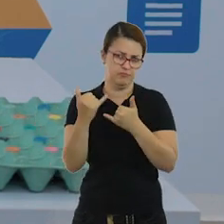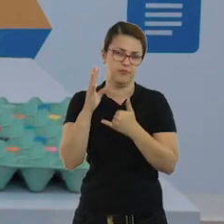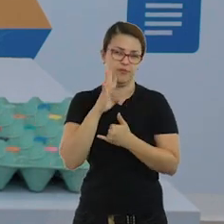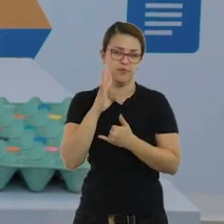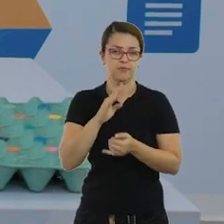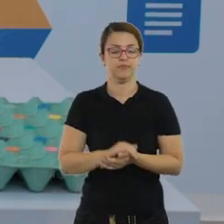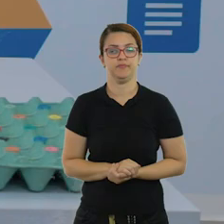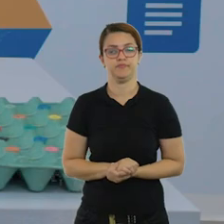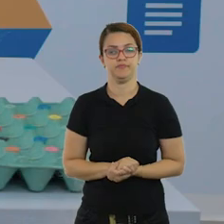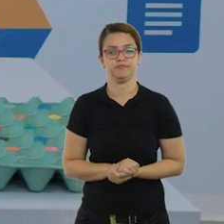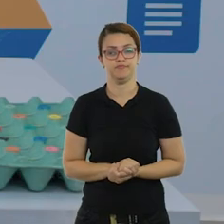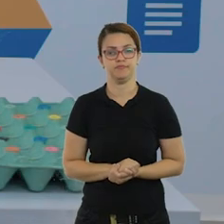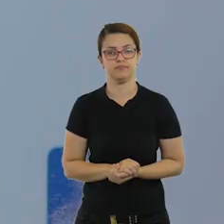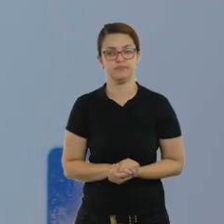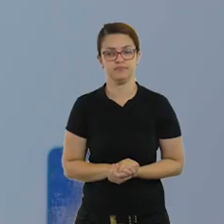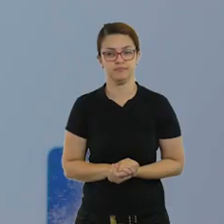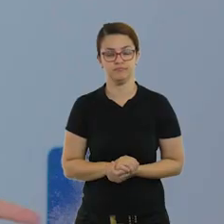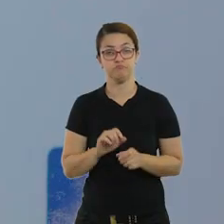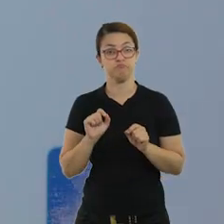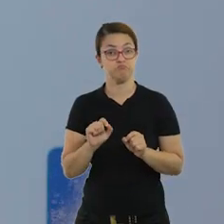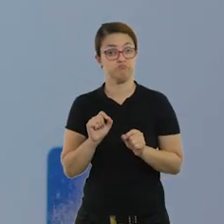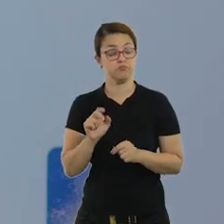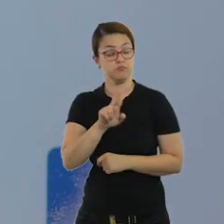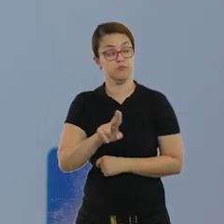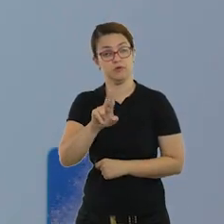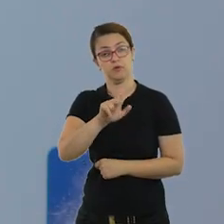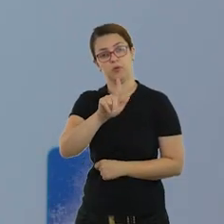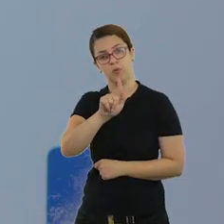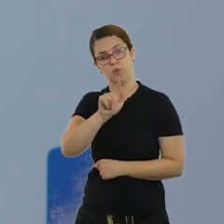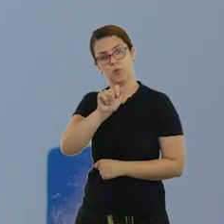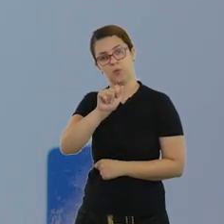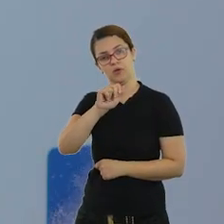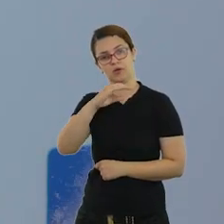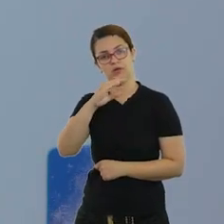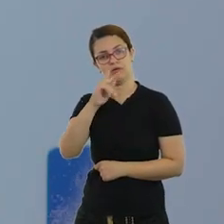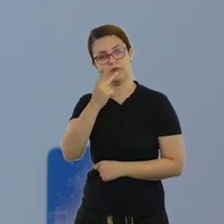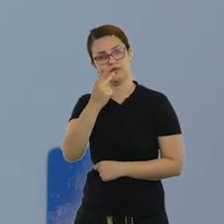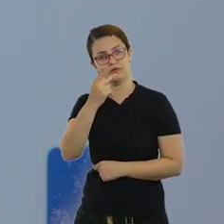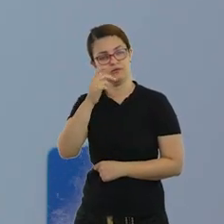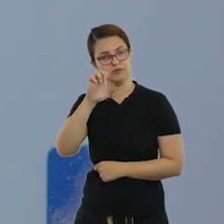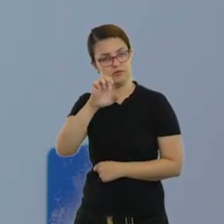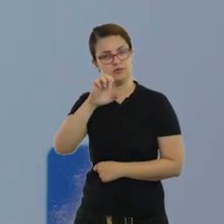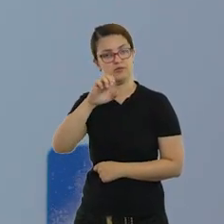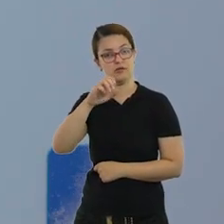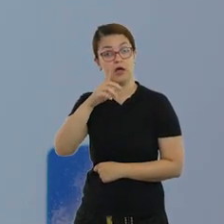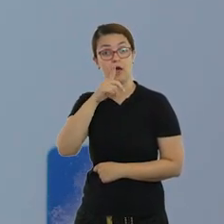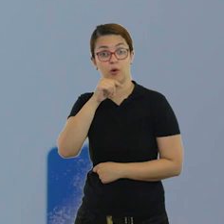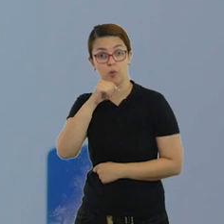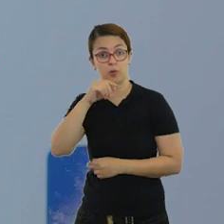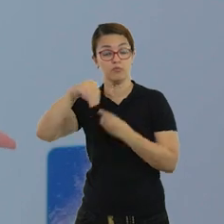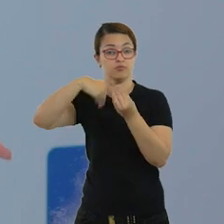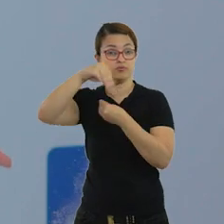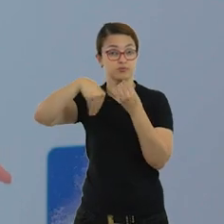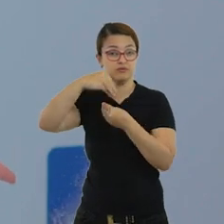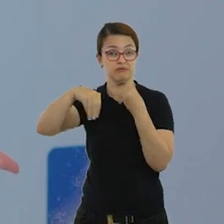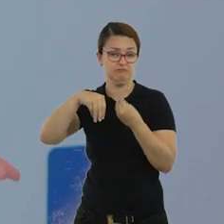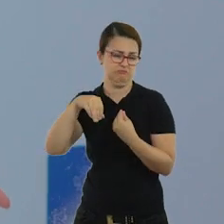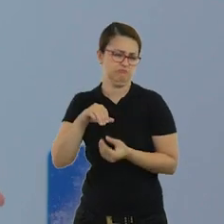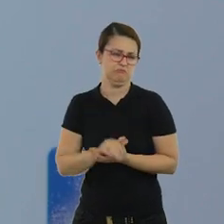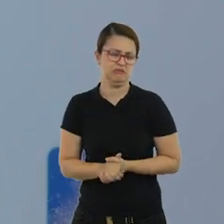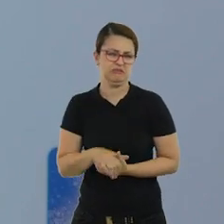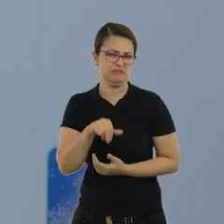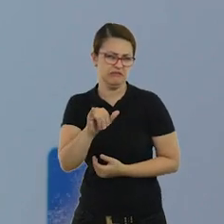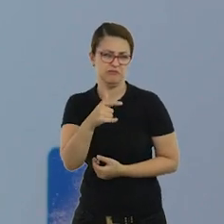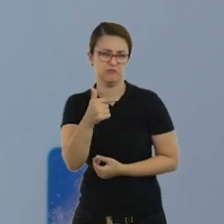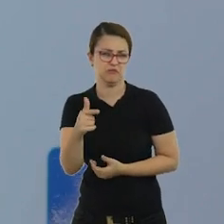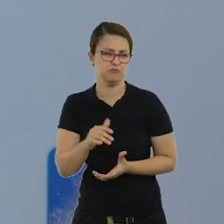divertido e vai ser legal da mesma maneira. Bom, e aqui eu usei a tinta guache diluída na água, mas se vocês não têm a tinta guache em